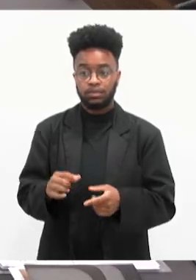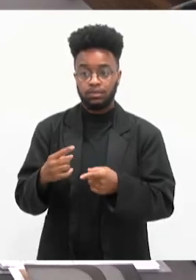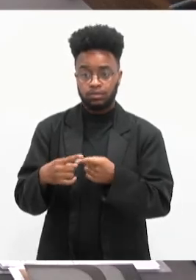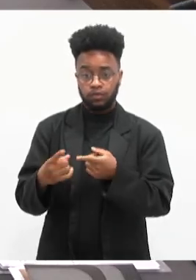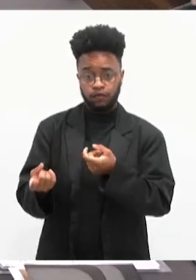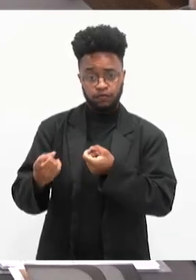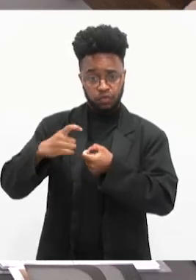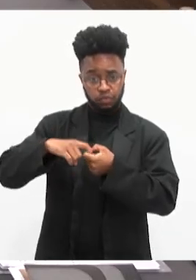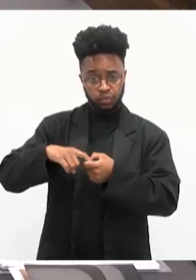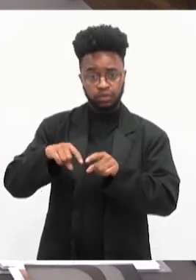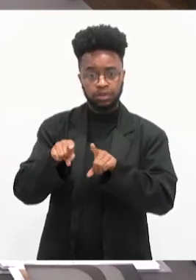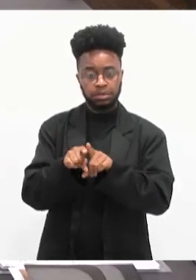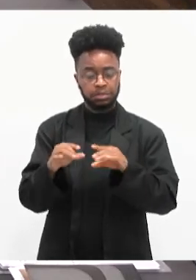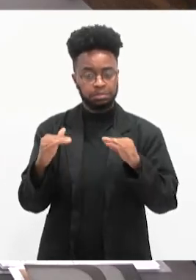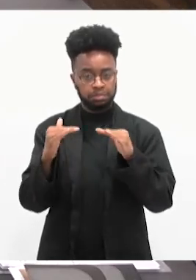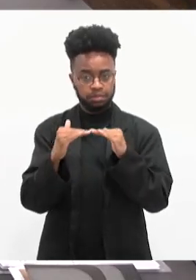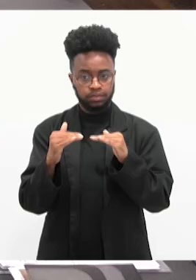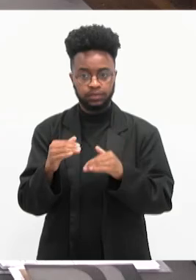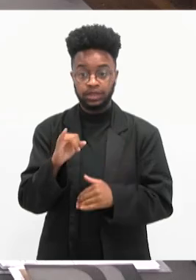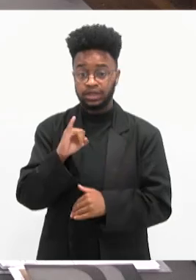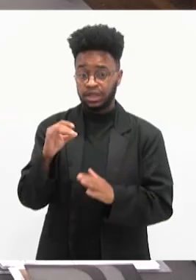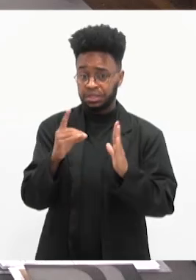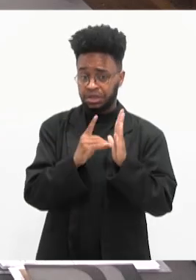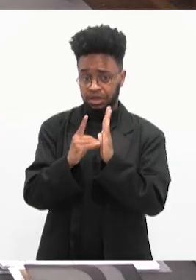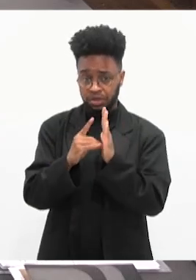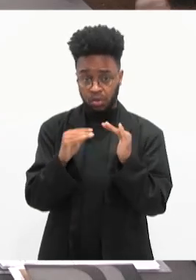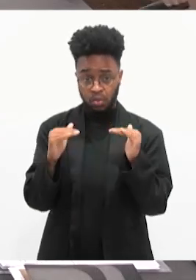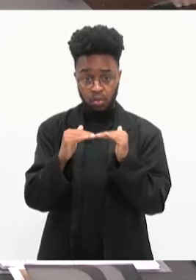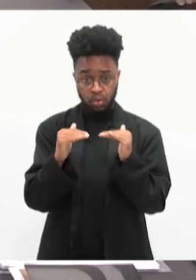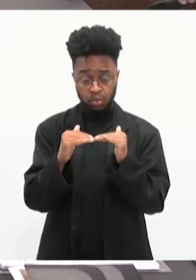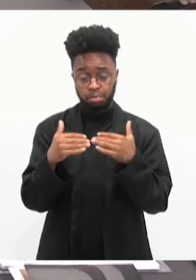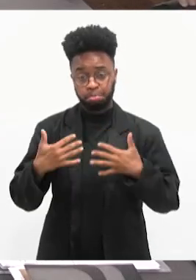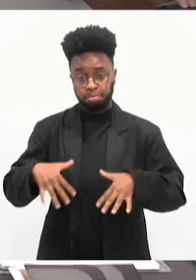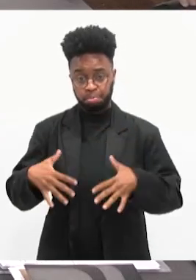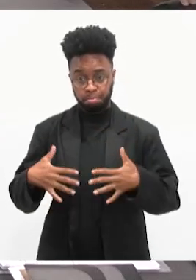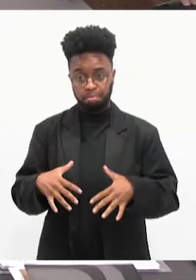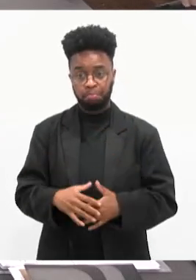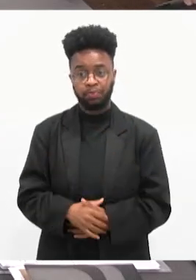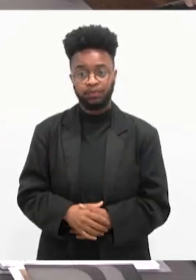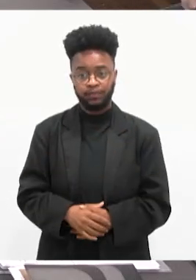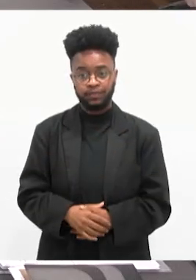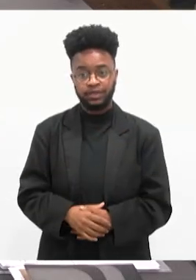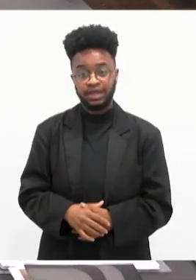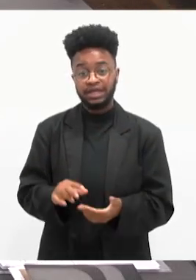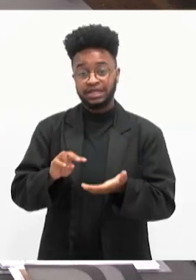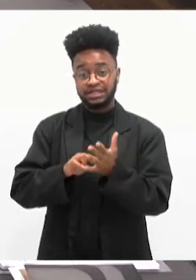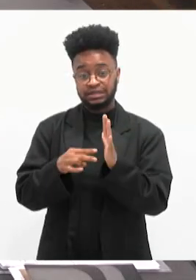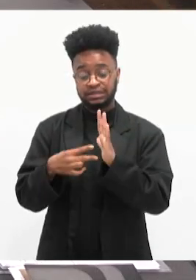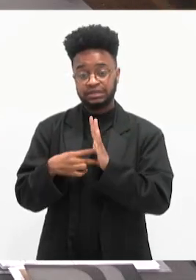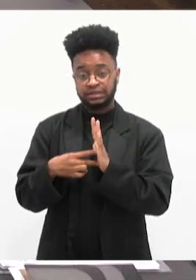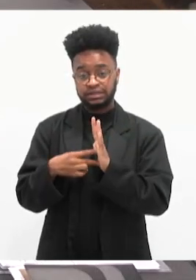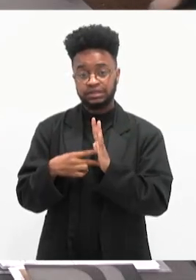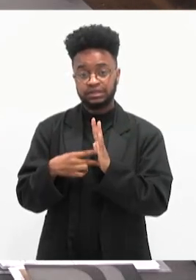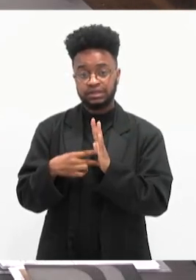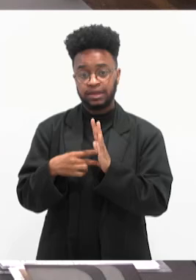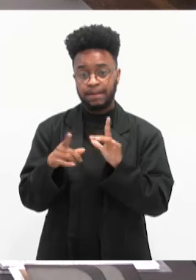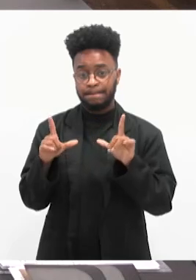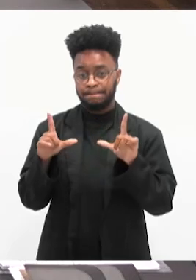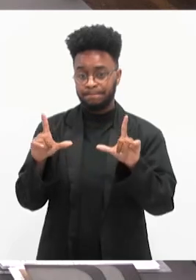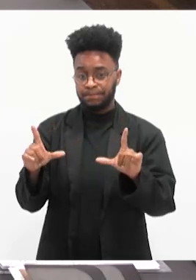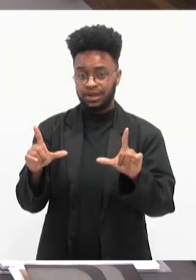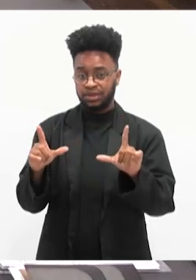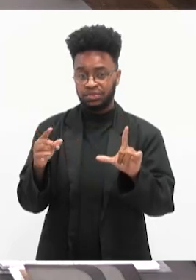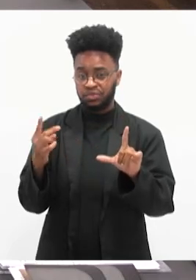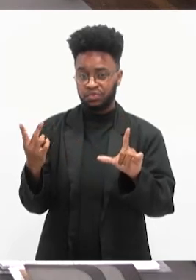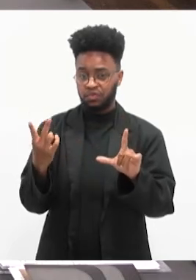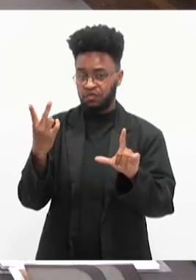e voltou favorável. Se o Detran foi favorável, O Luiz Paulo vai votar é porque contrário. essas placas não devem